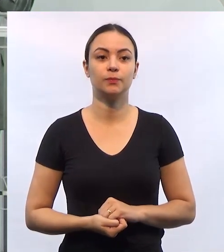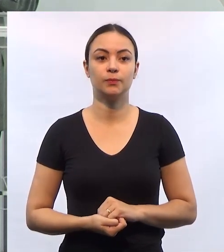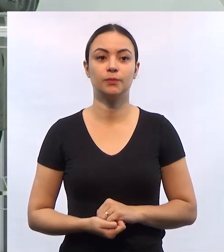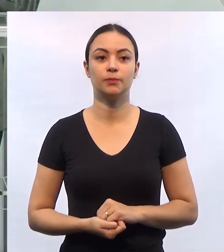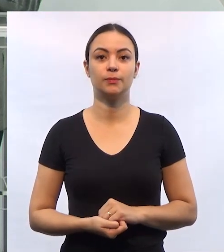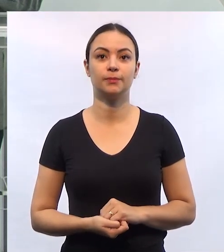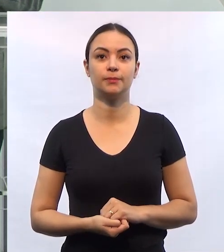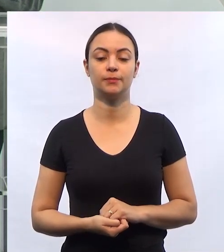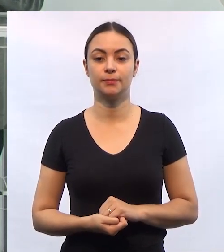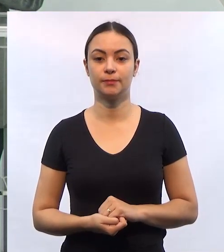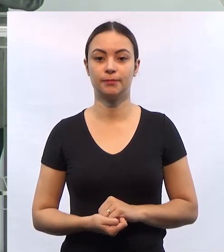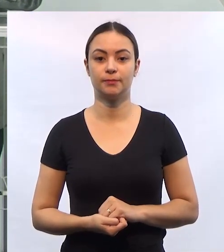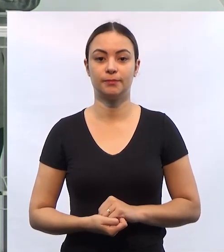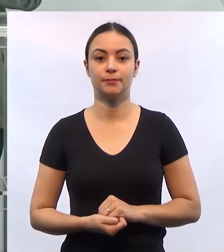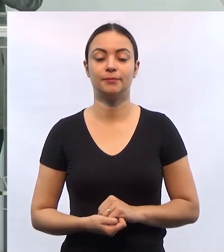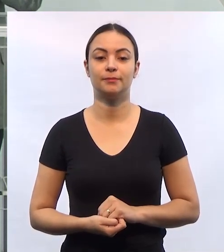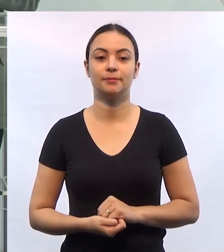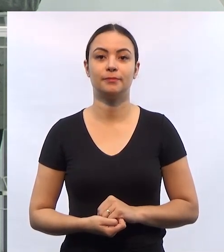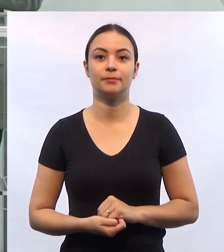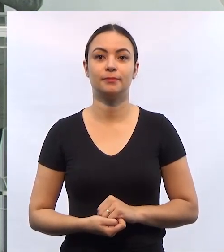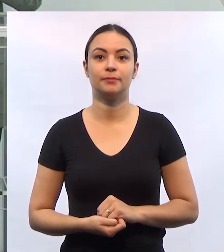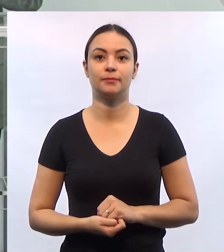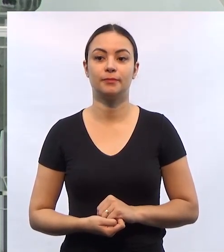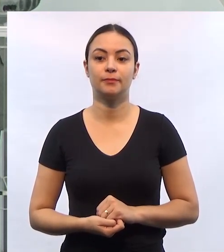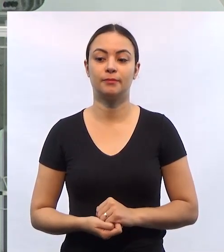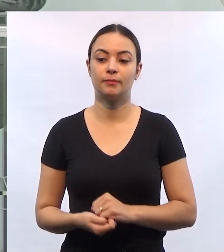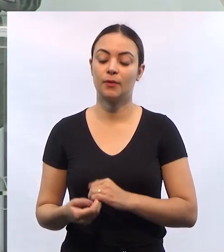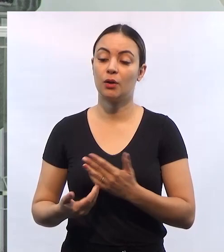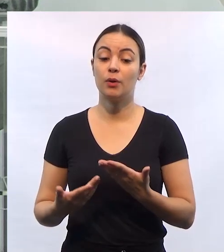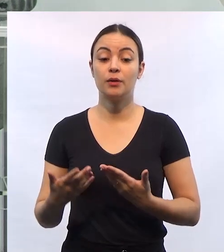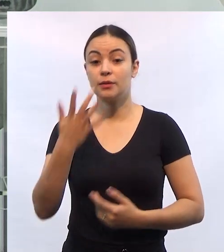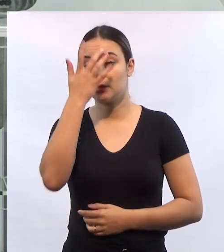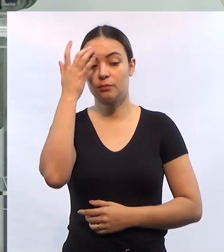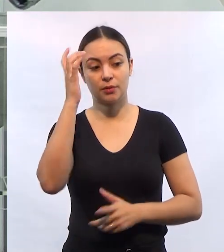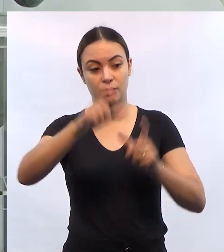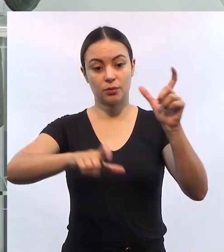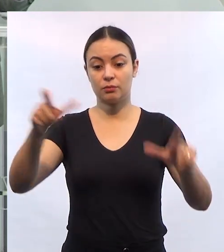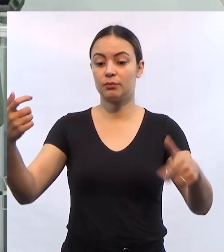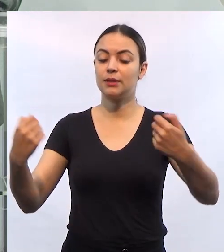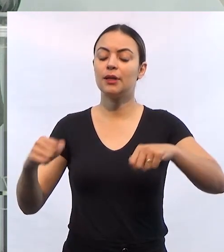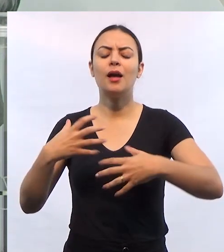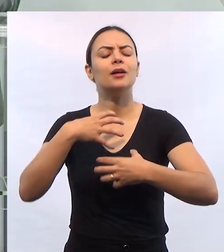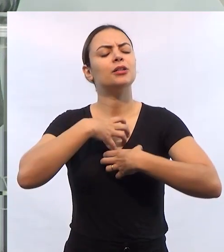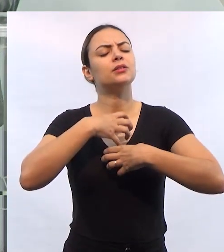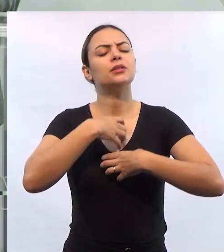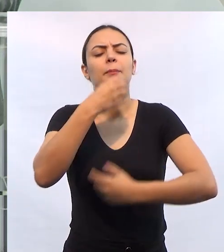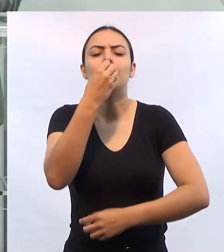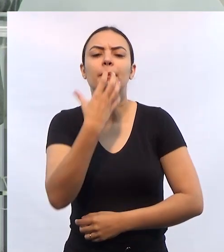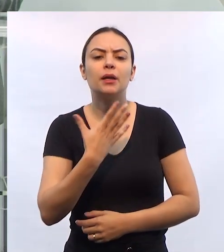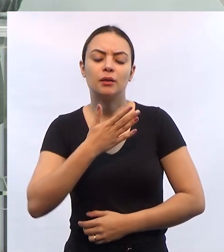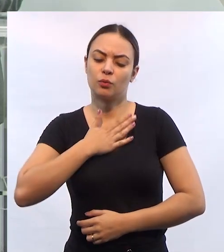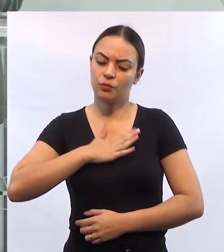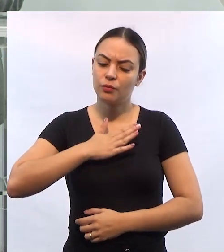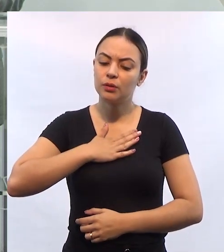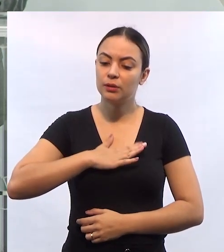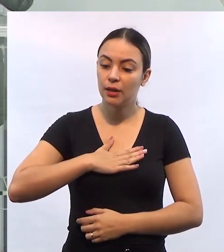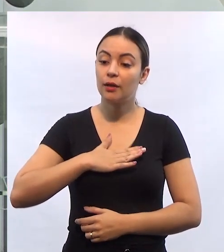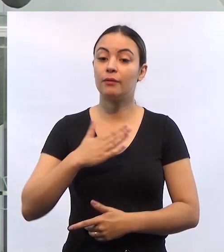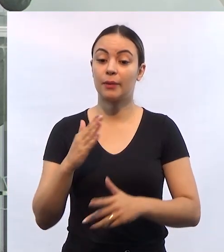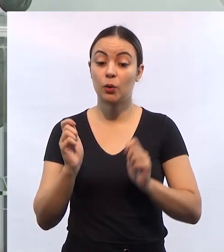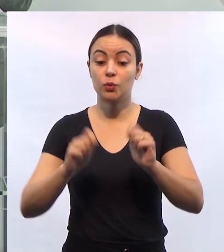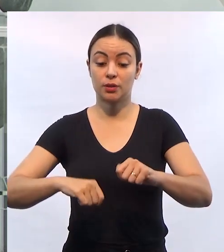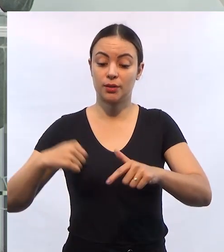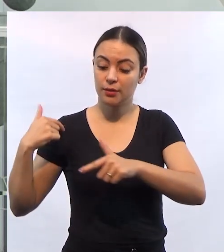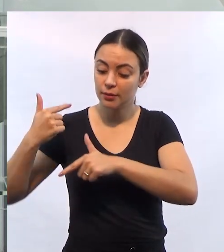interfere no clima. Tá? Depende muito um do outro para poder ter ali resultados. As pessoas precisam se sentir bem dentro das organizações.